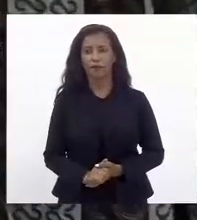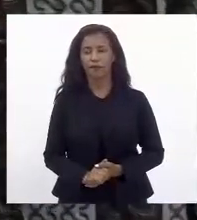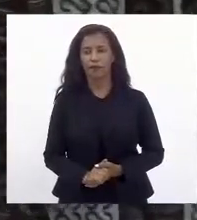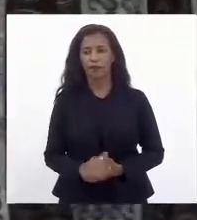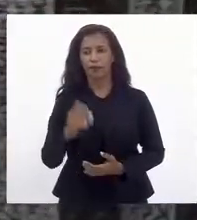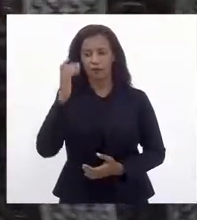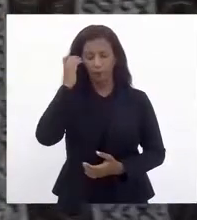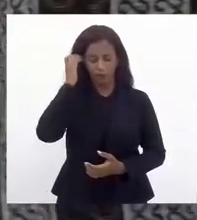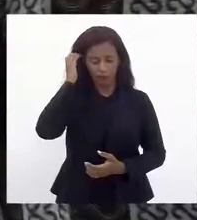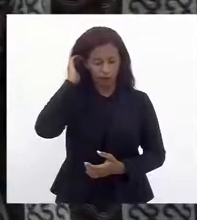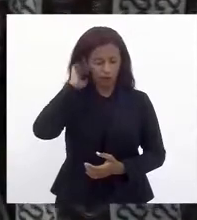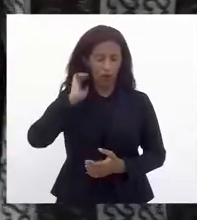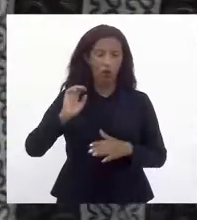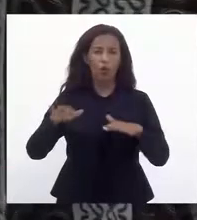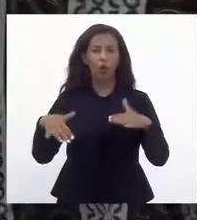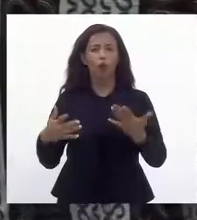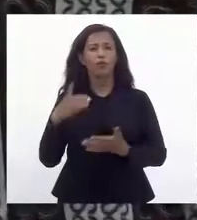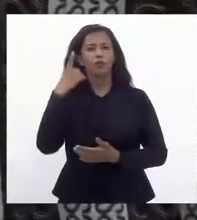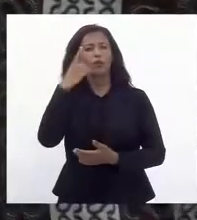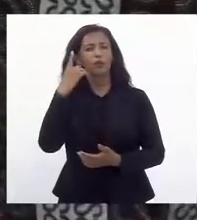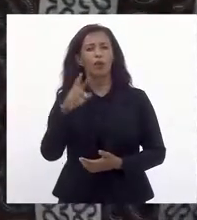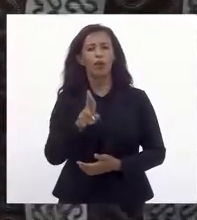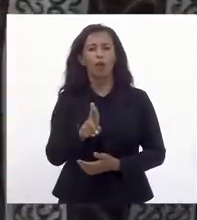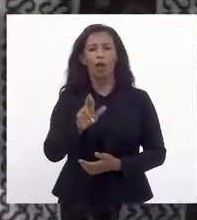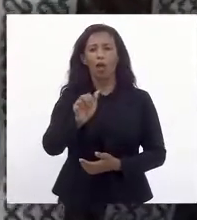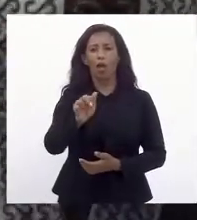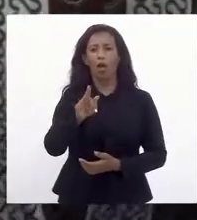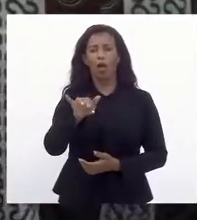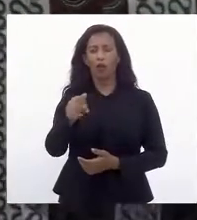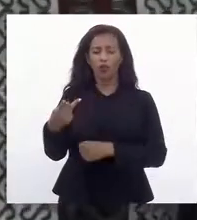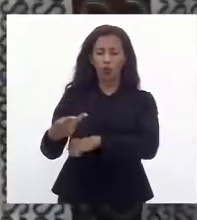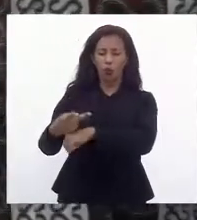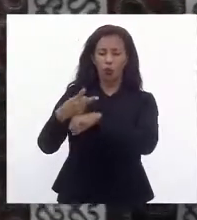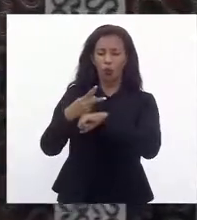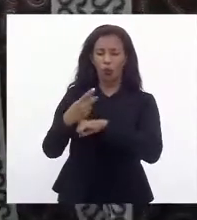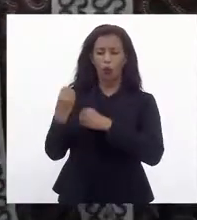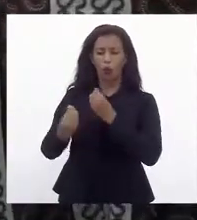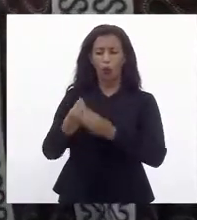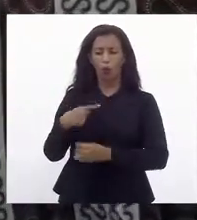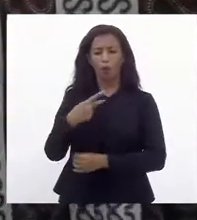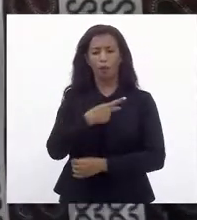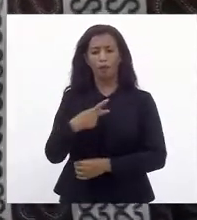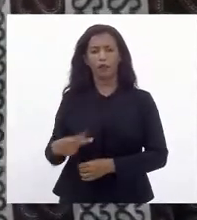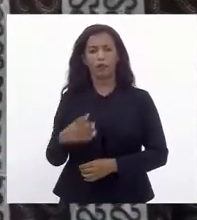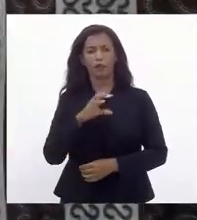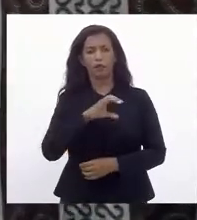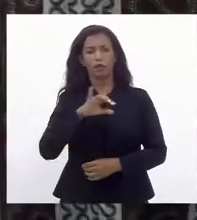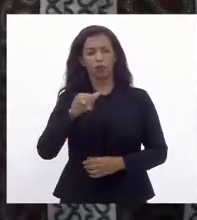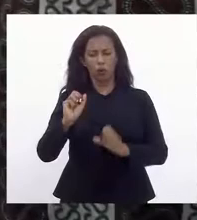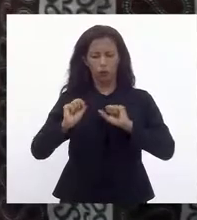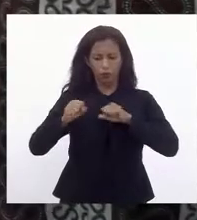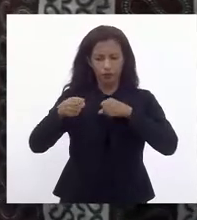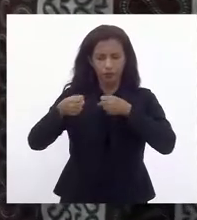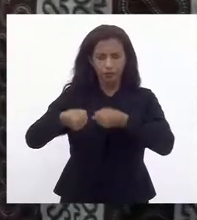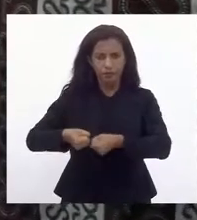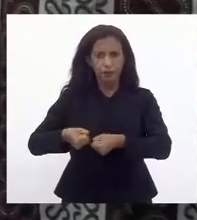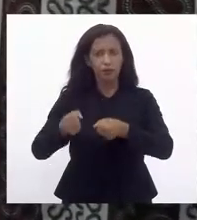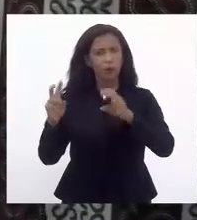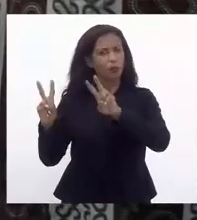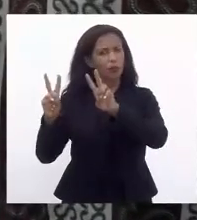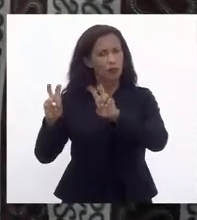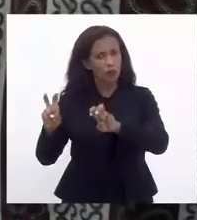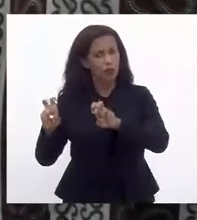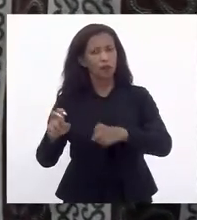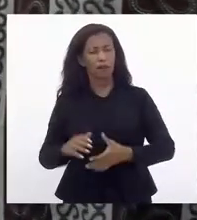Quando o deputado Giovanni Ratinho nos procurou, e aí como presidente da CCJ, nós nos debruçamos, eu me debrucei sobre o